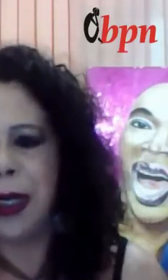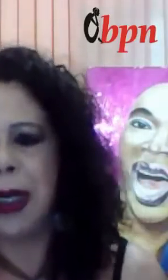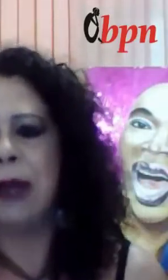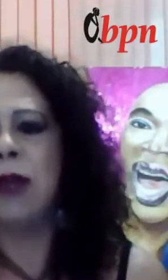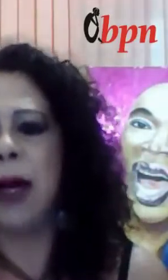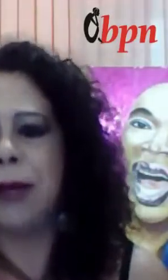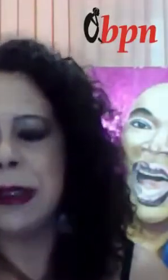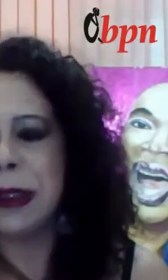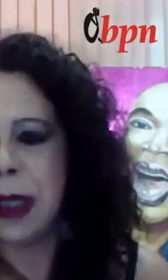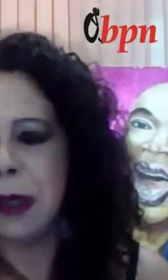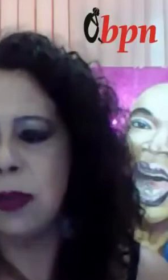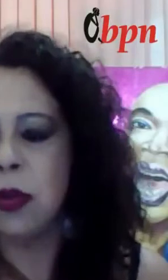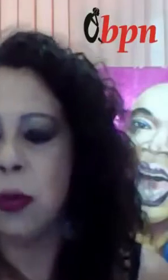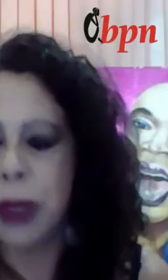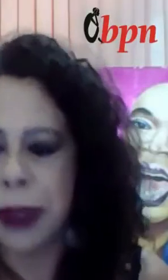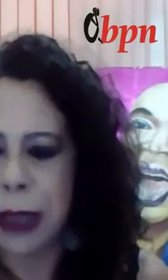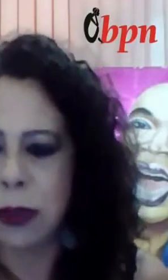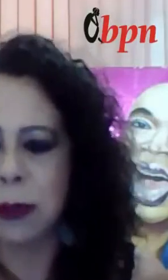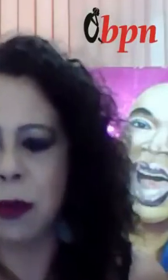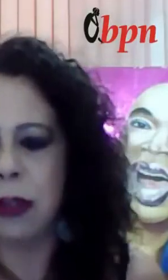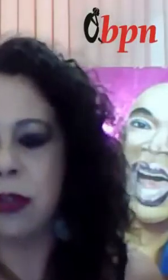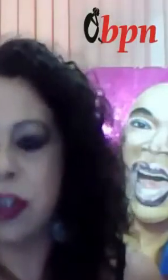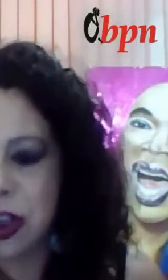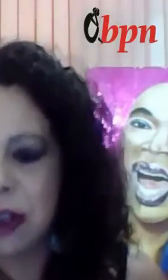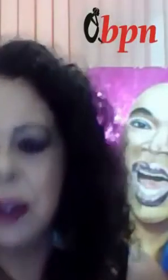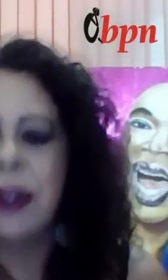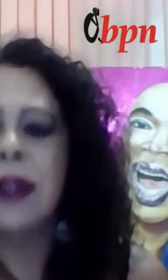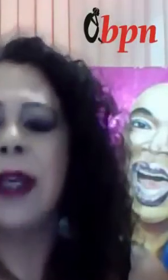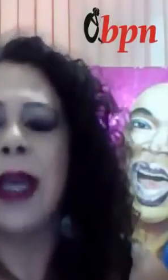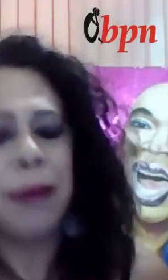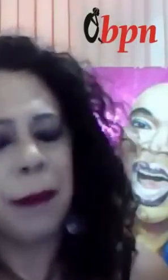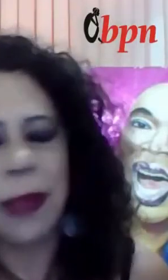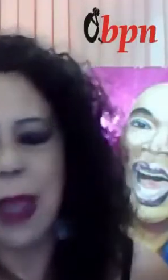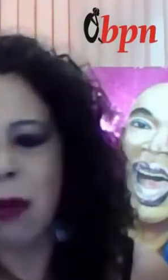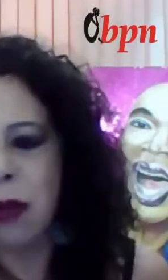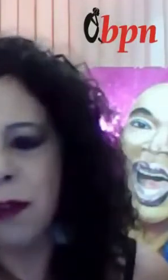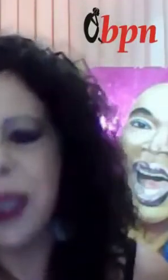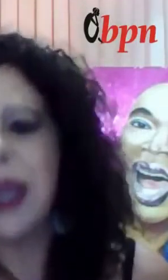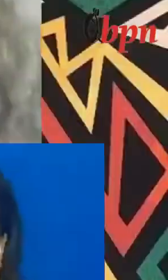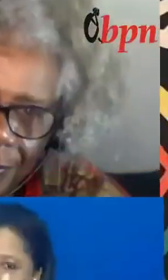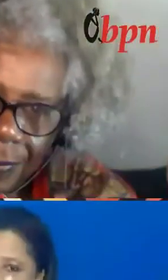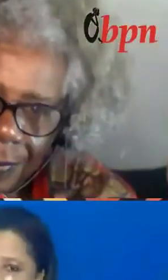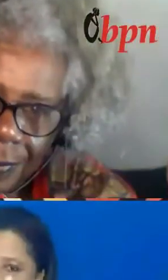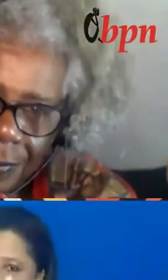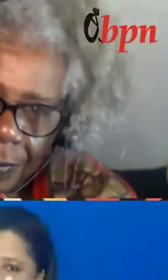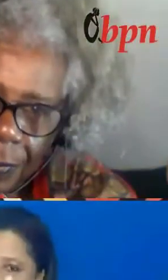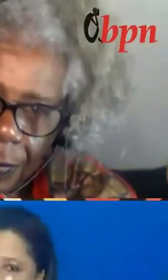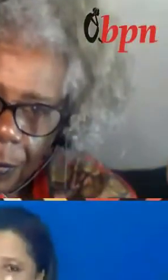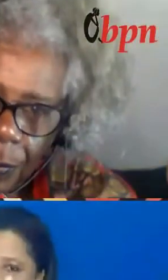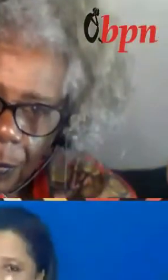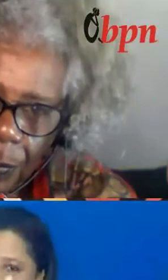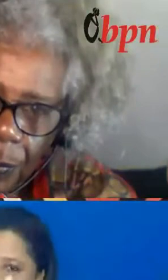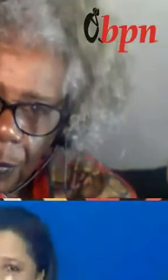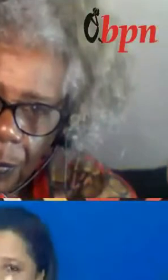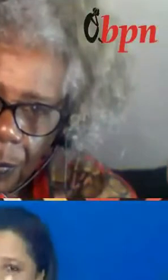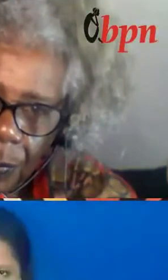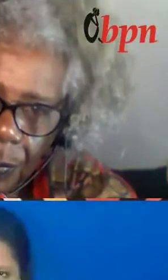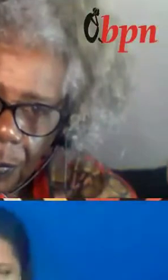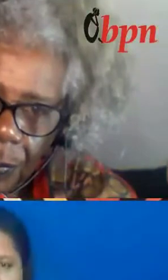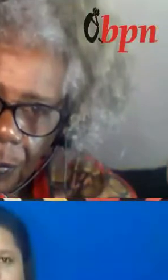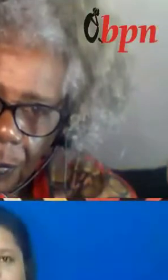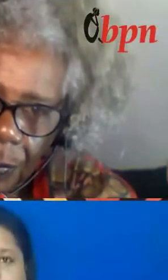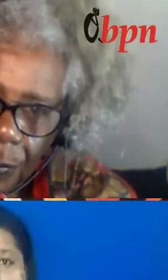agora a apresentação, os documentários com a Judite. Né, e fiquem atentas e atentos para